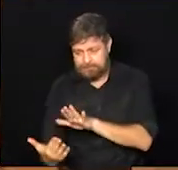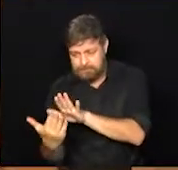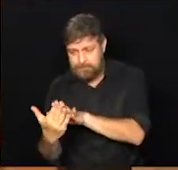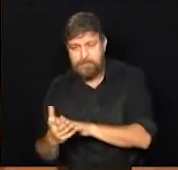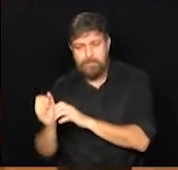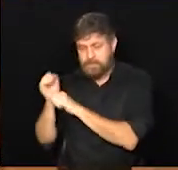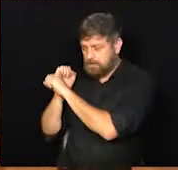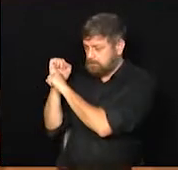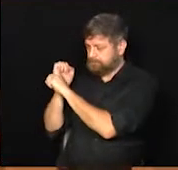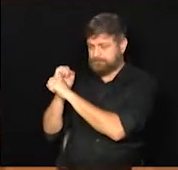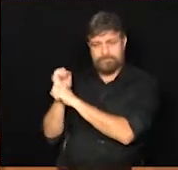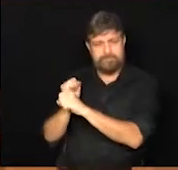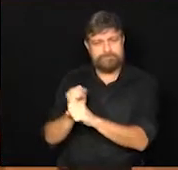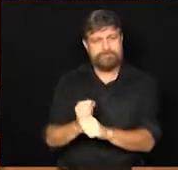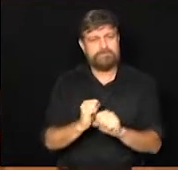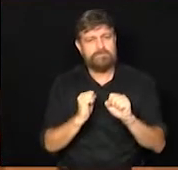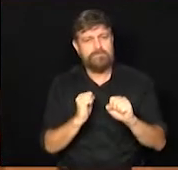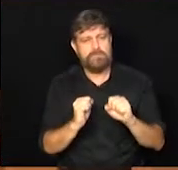pegar